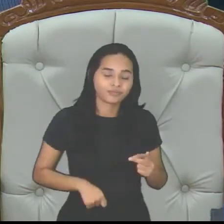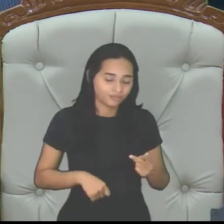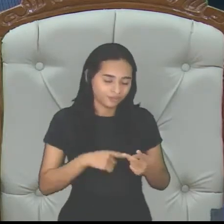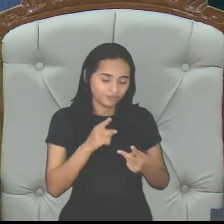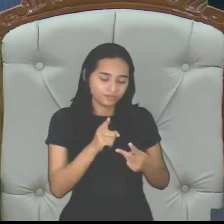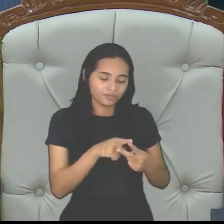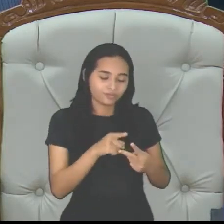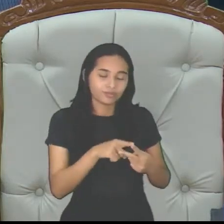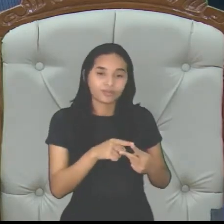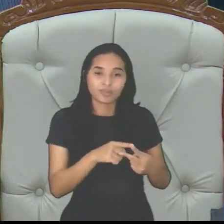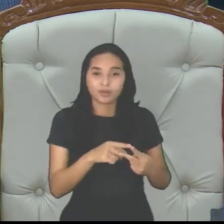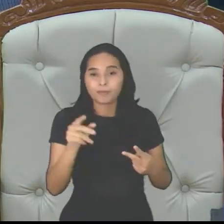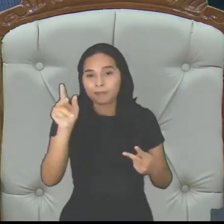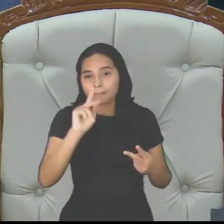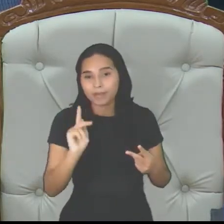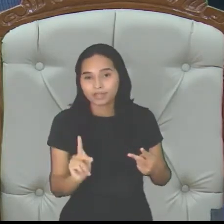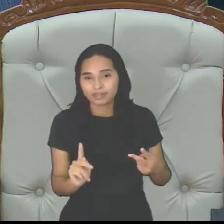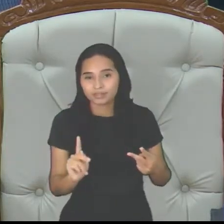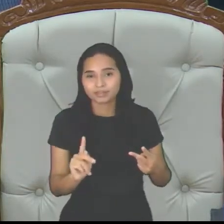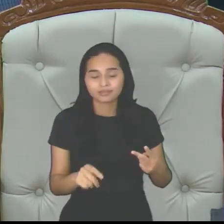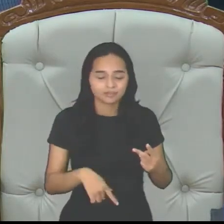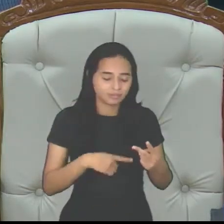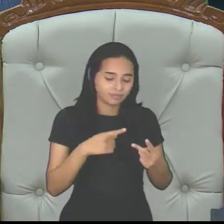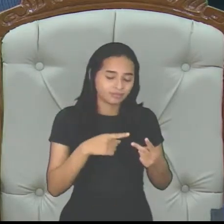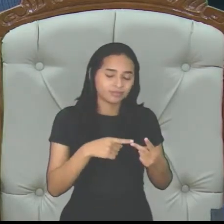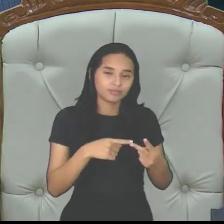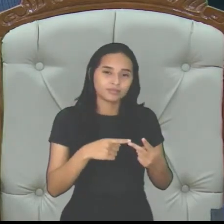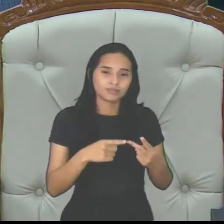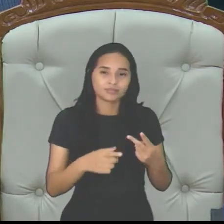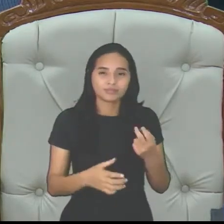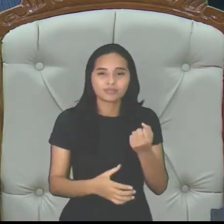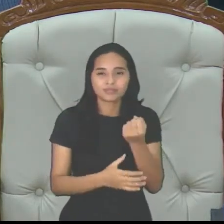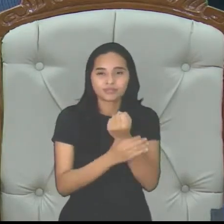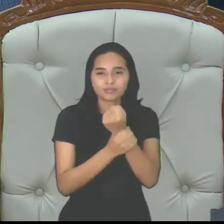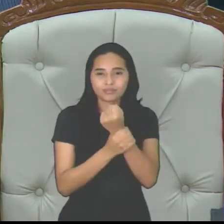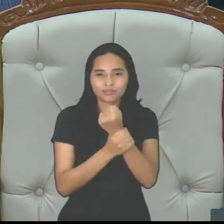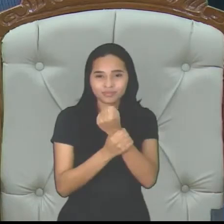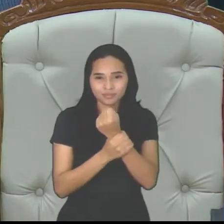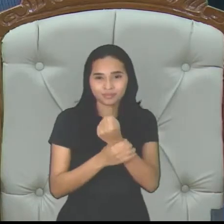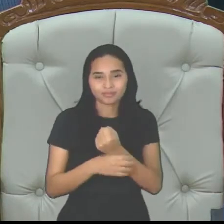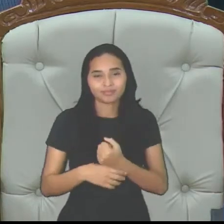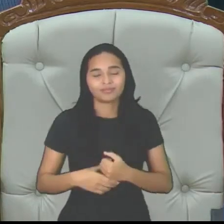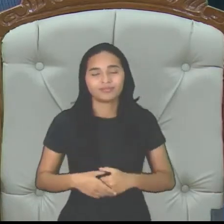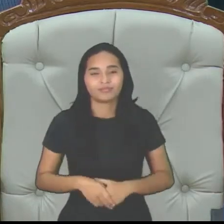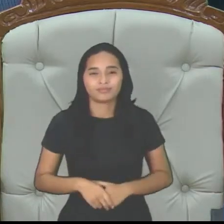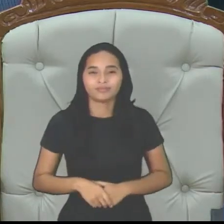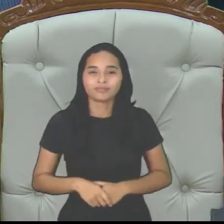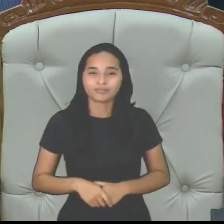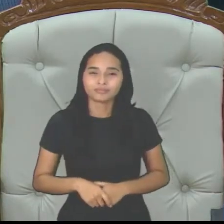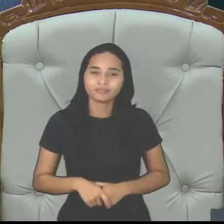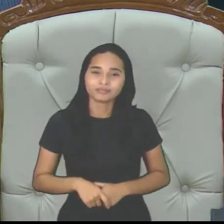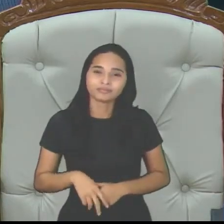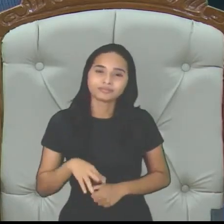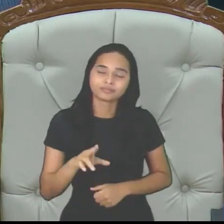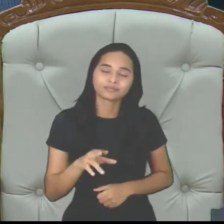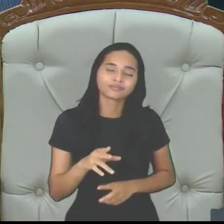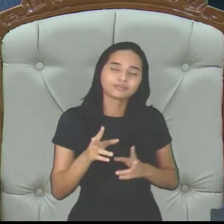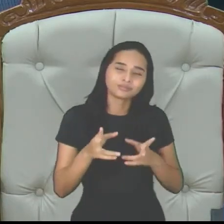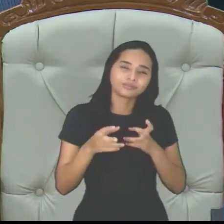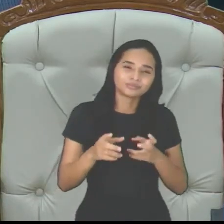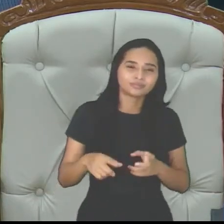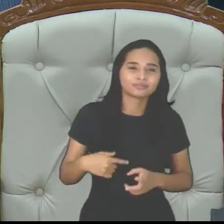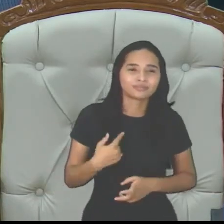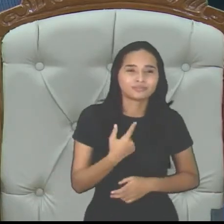Primeira, paz. Segunda, segurança. Os irmãos percebem que